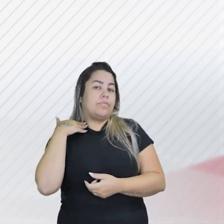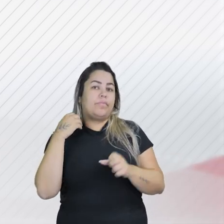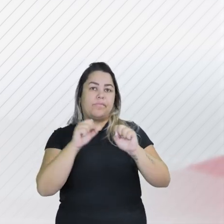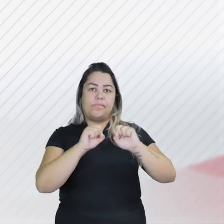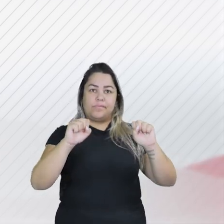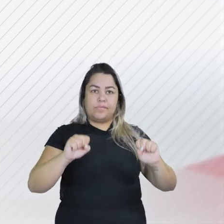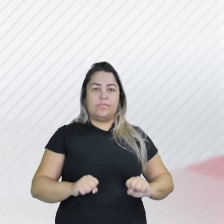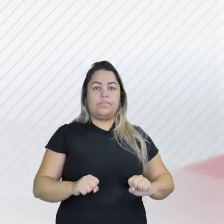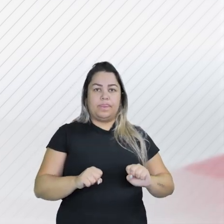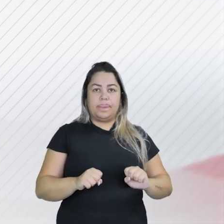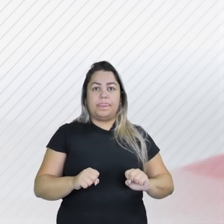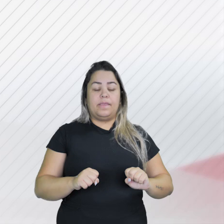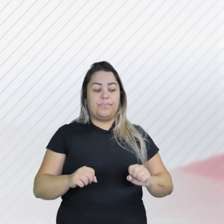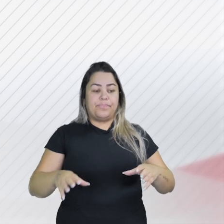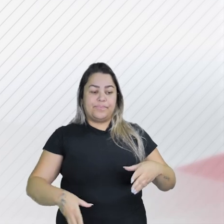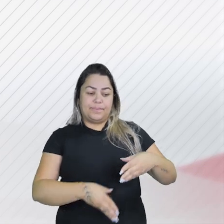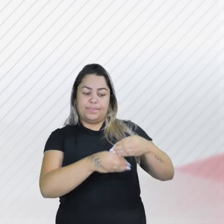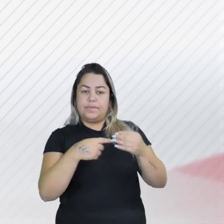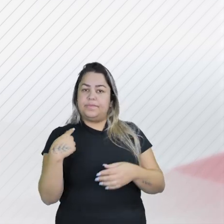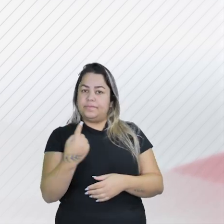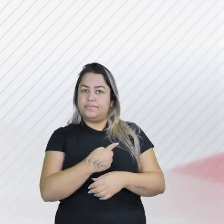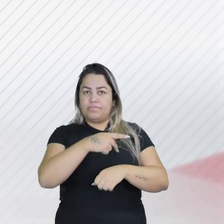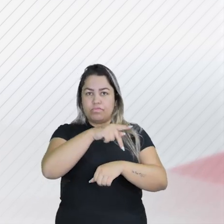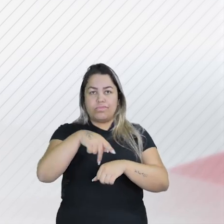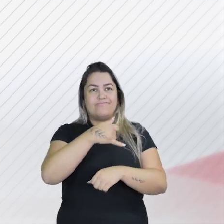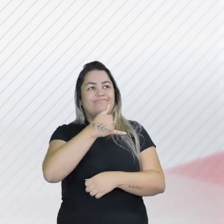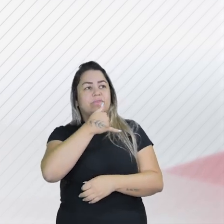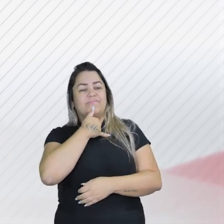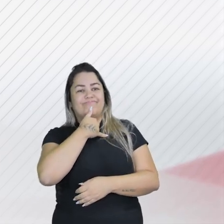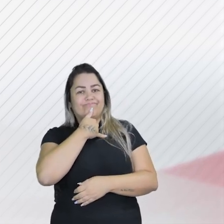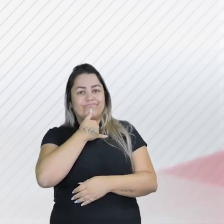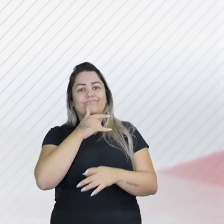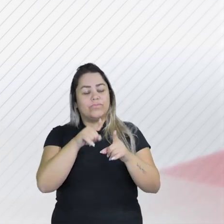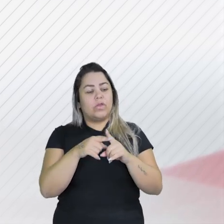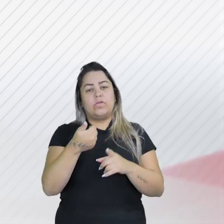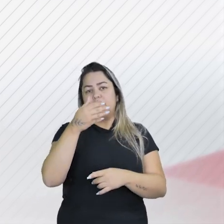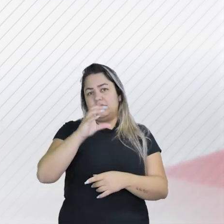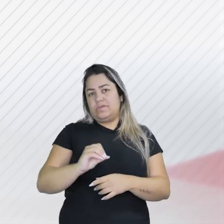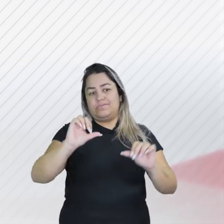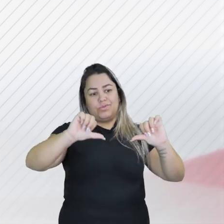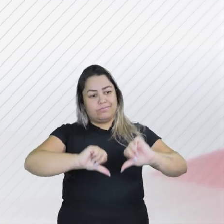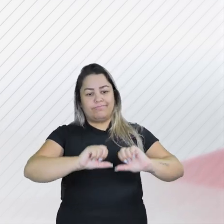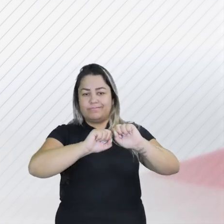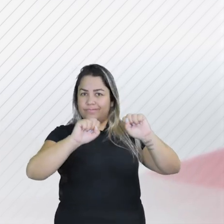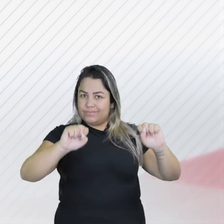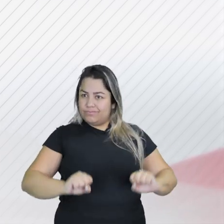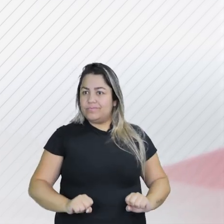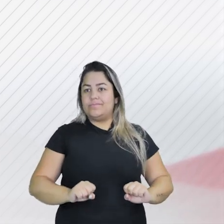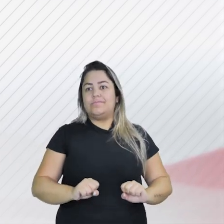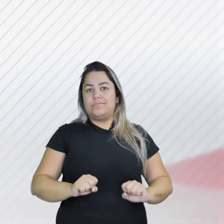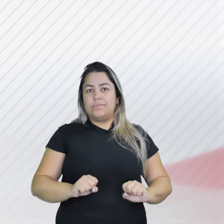sobre sistemas tributários colocou o nosso país, infelizmente, entre os 10 piores